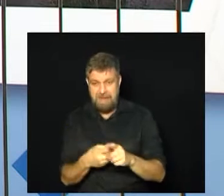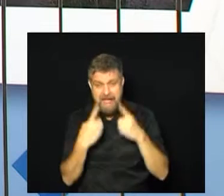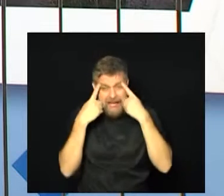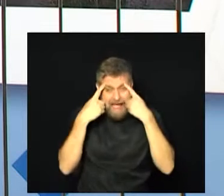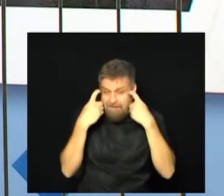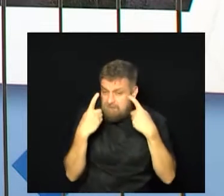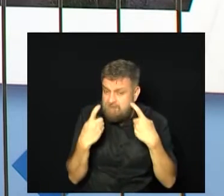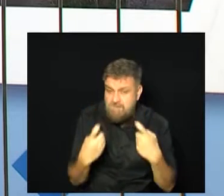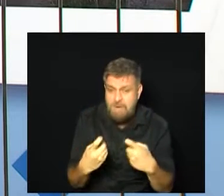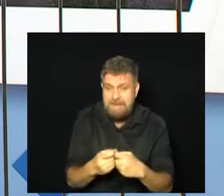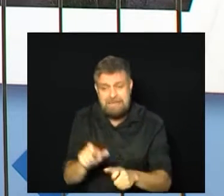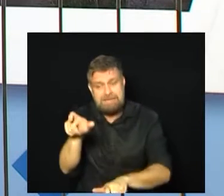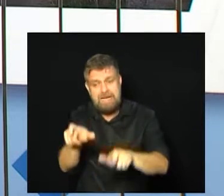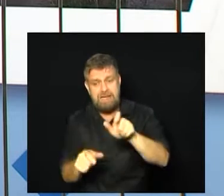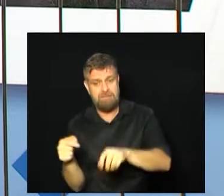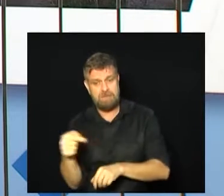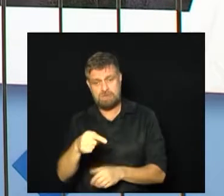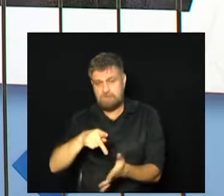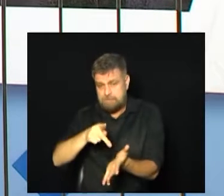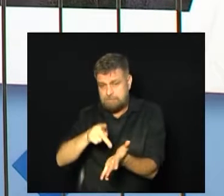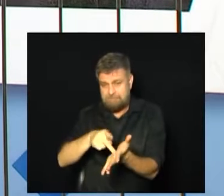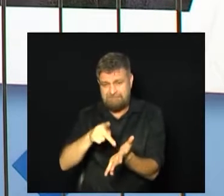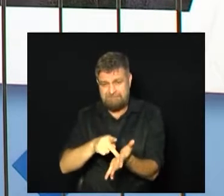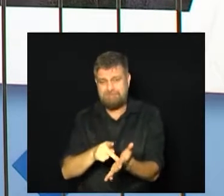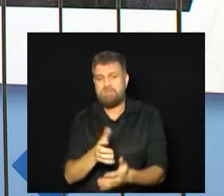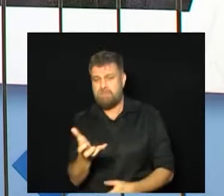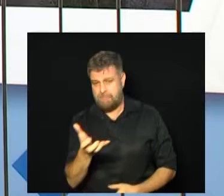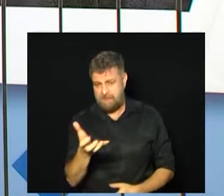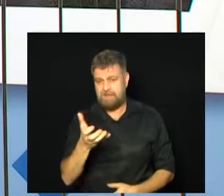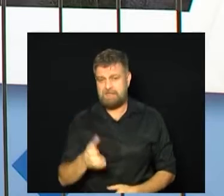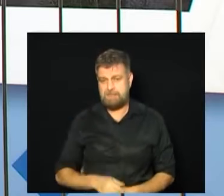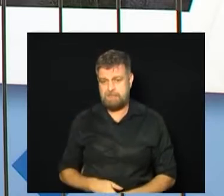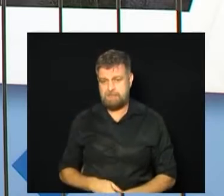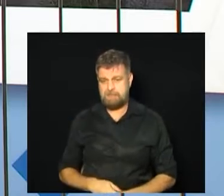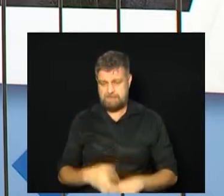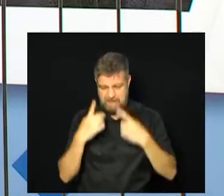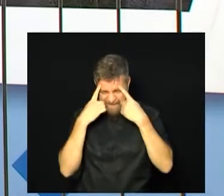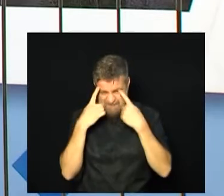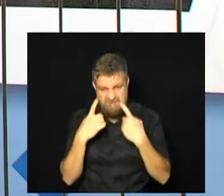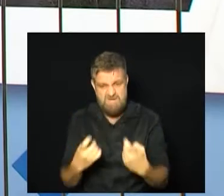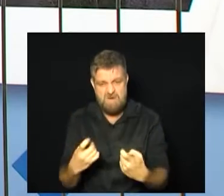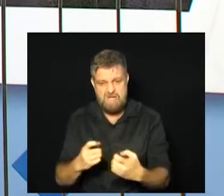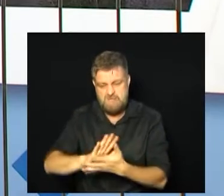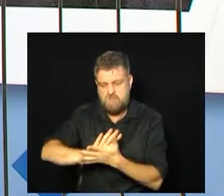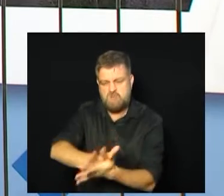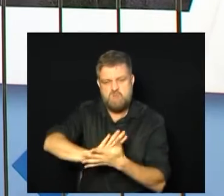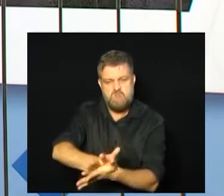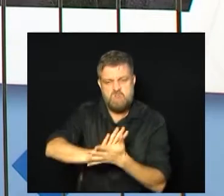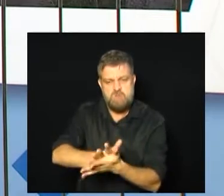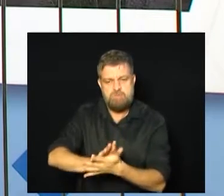estava ali, que essas pessoas realmente queriam fazer, né? Que não era simplesmente